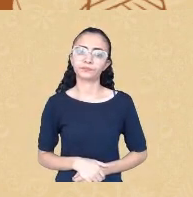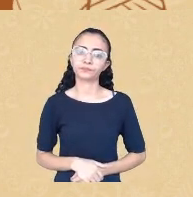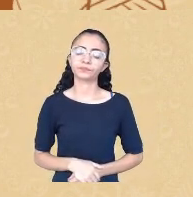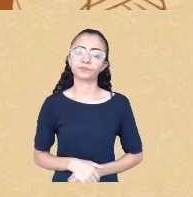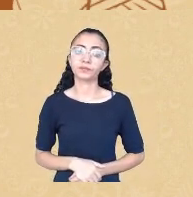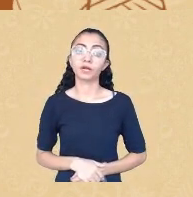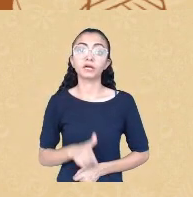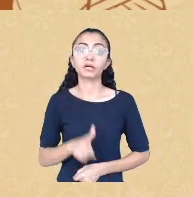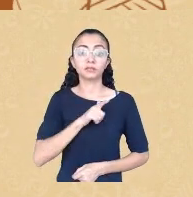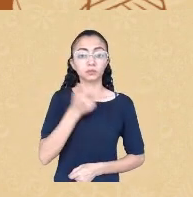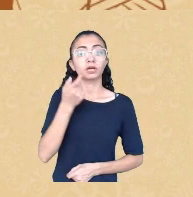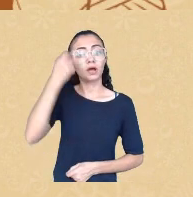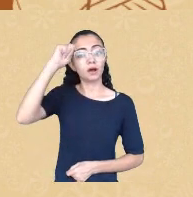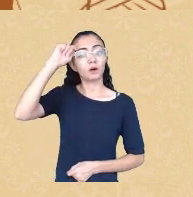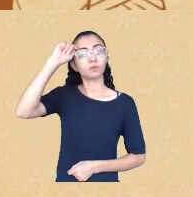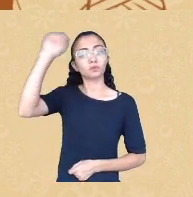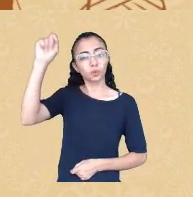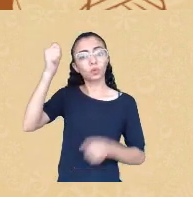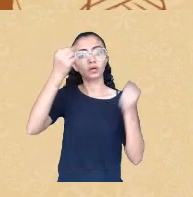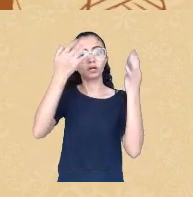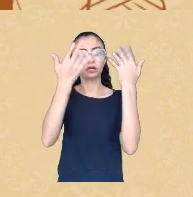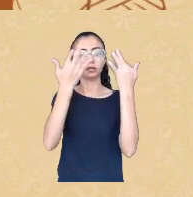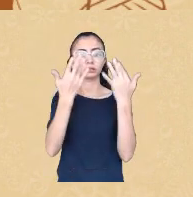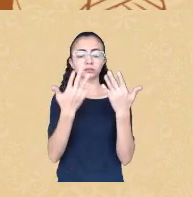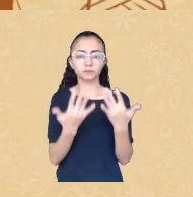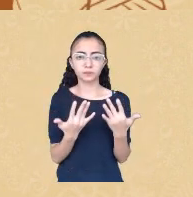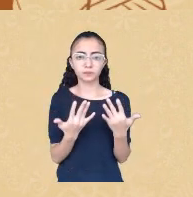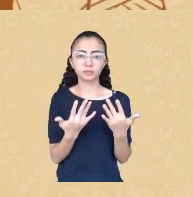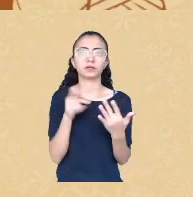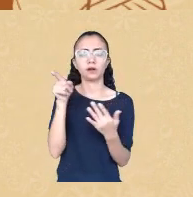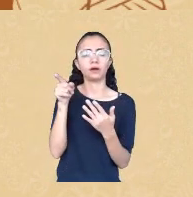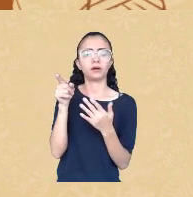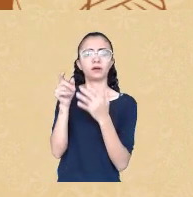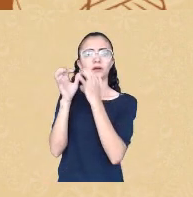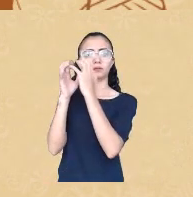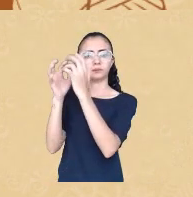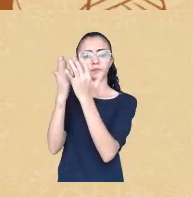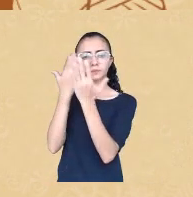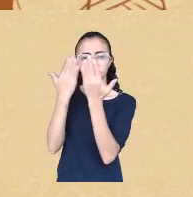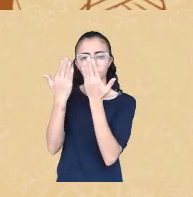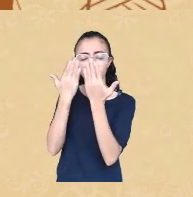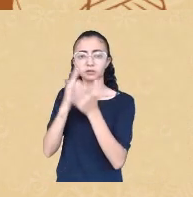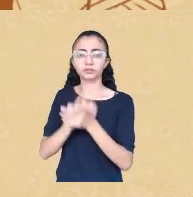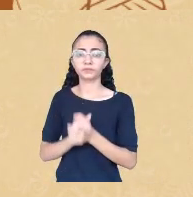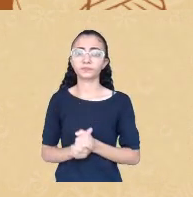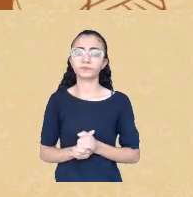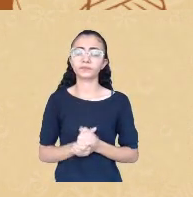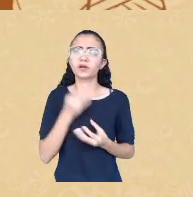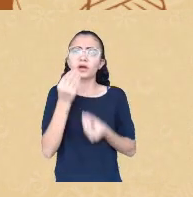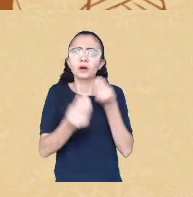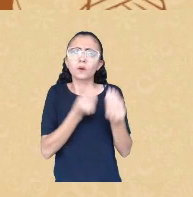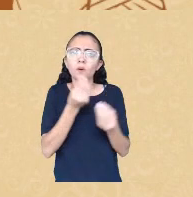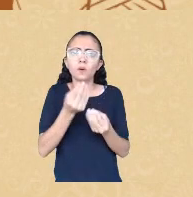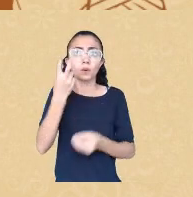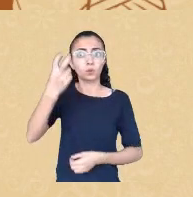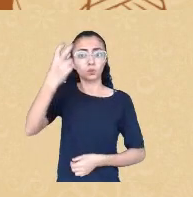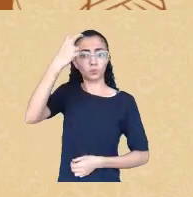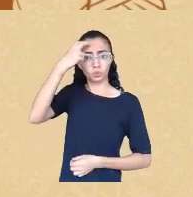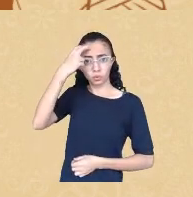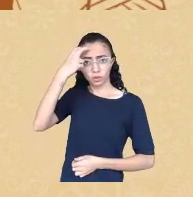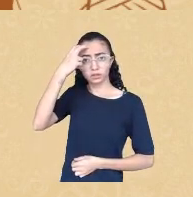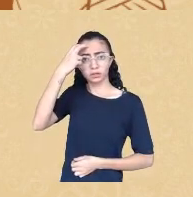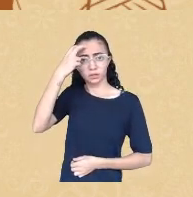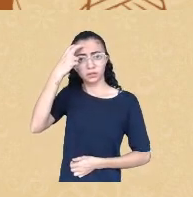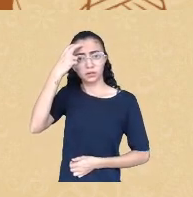da parcialização, ela vai usar o conceito da psicanálise, para entender como a cultura brasileira colocou a mulher negra no lugar da bunda, né? A mulher